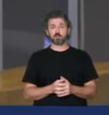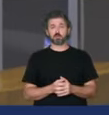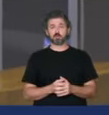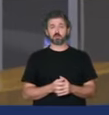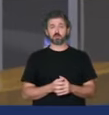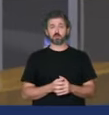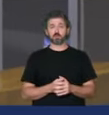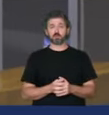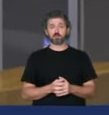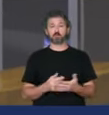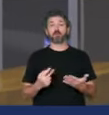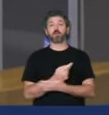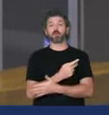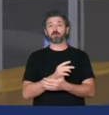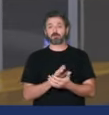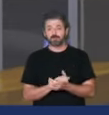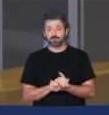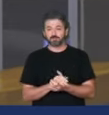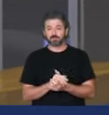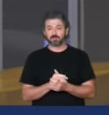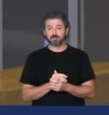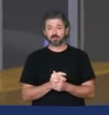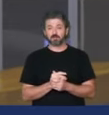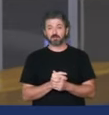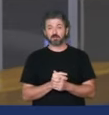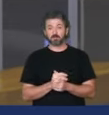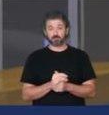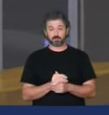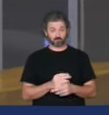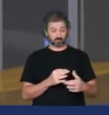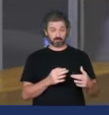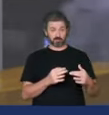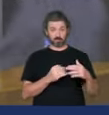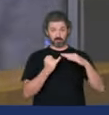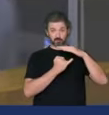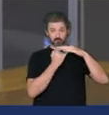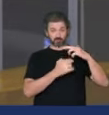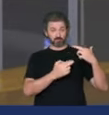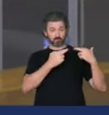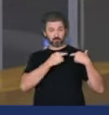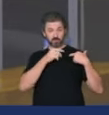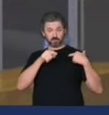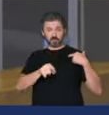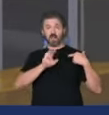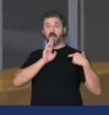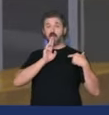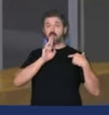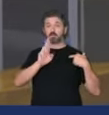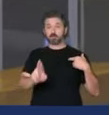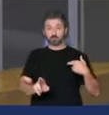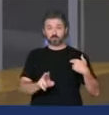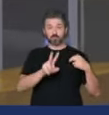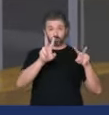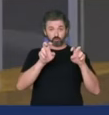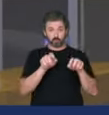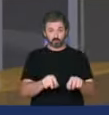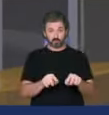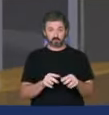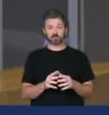E o que aconteceu? O órgão que é responsável por isso, que deveria dar respostas sobre esse